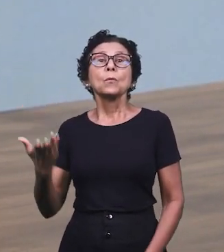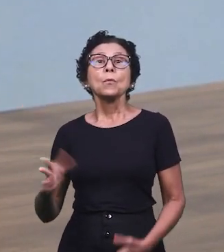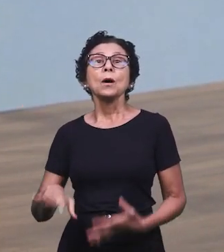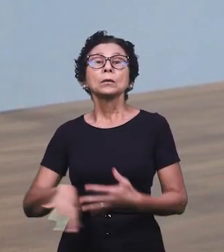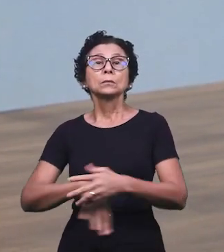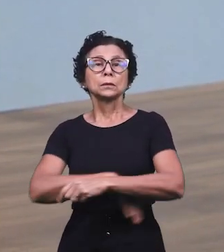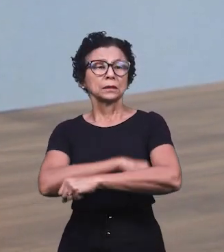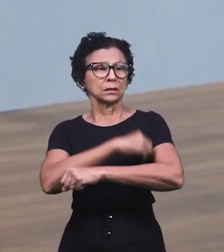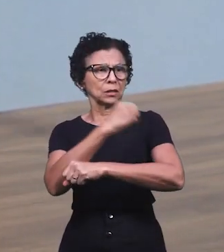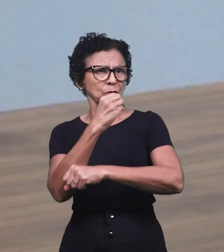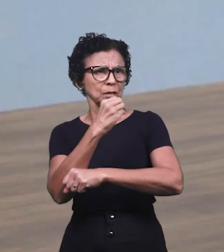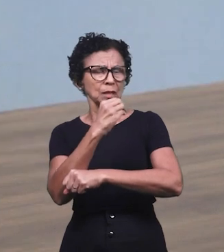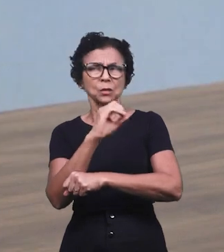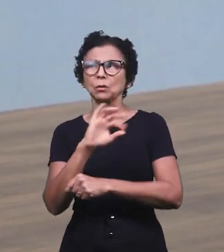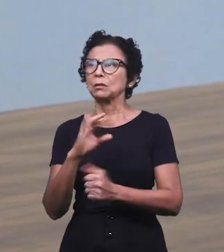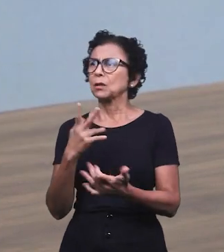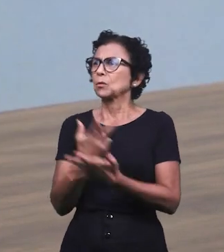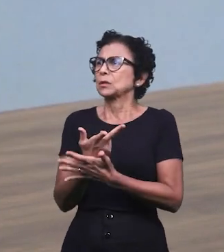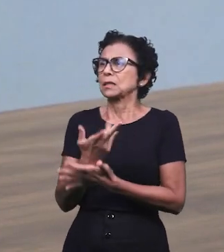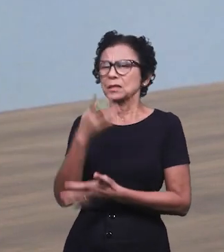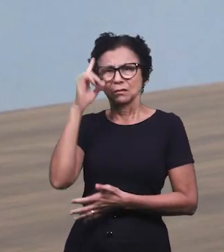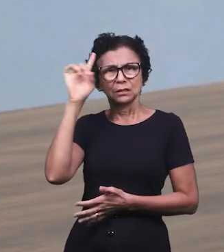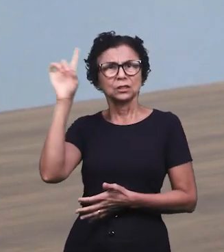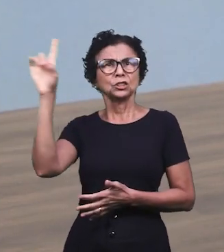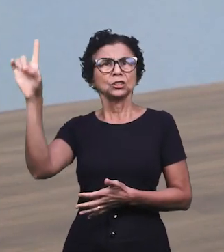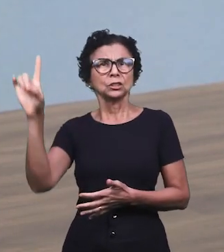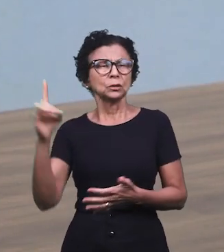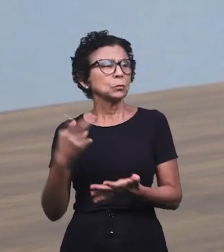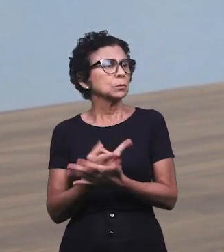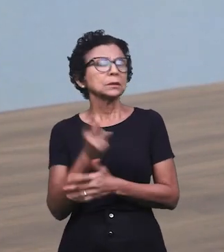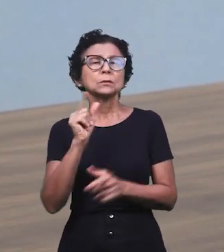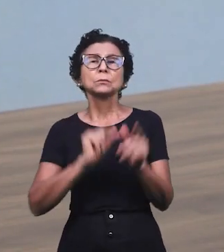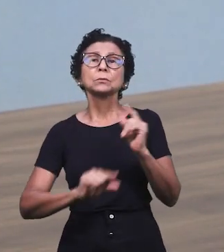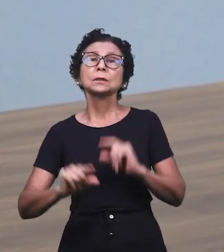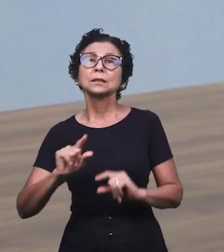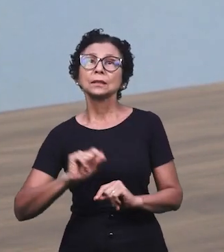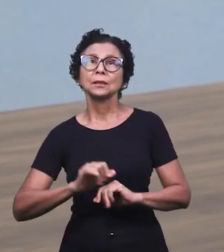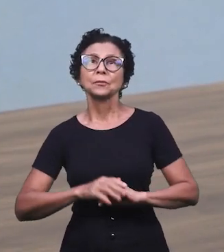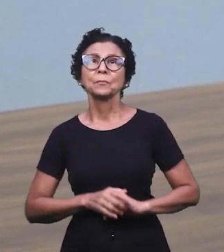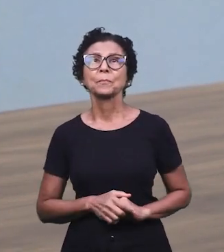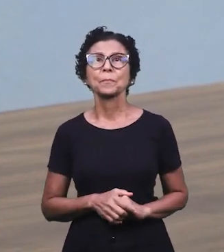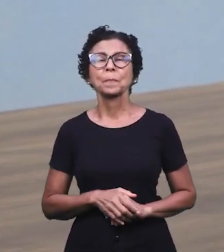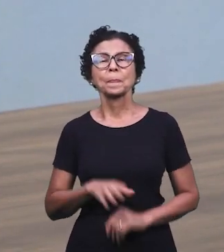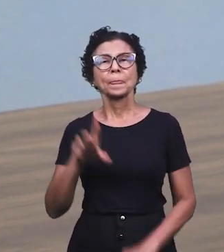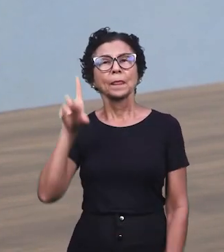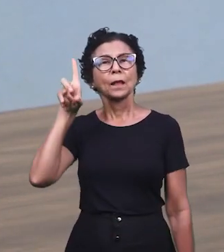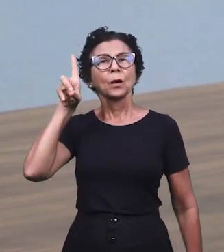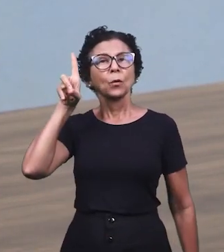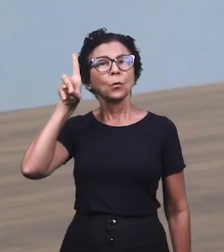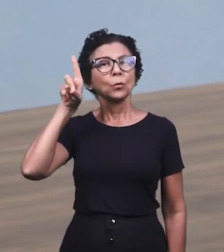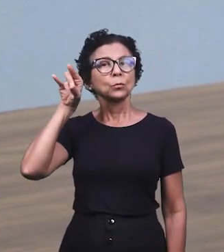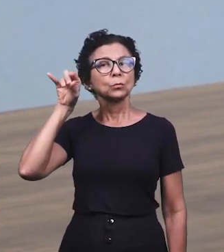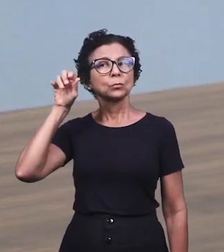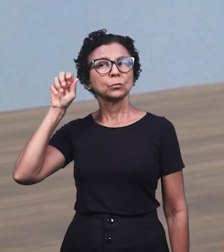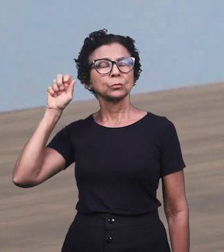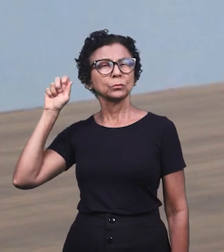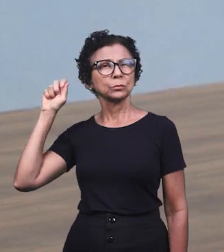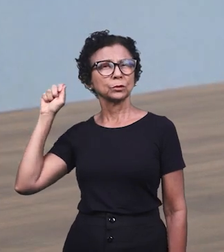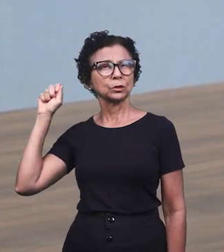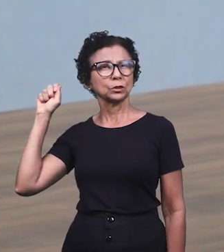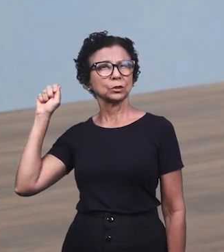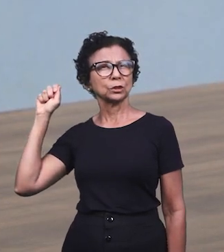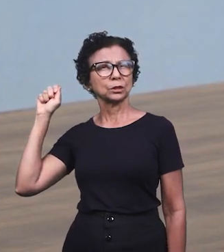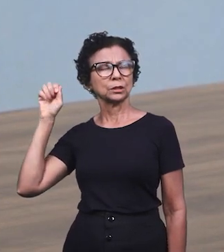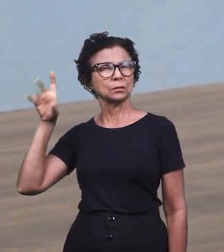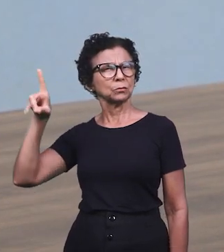que aconteceu? Então, eu vou colocar só um dia, lá no passado, um dia. O que que